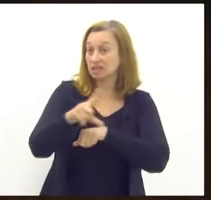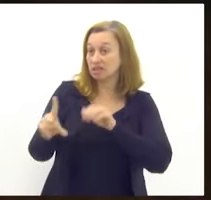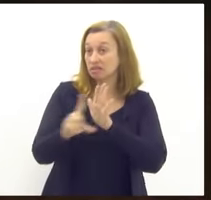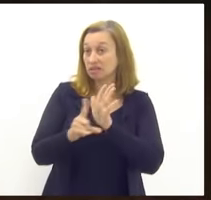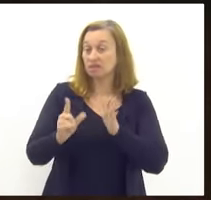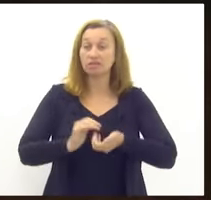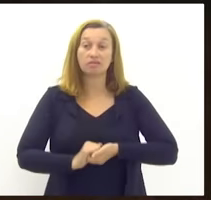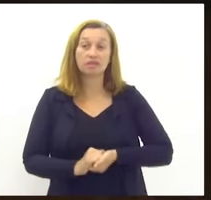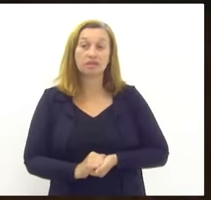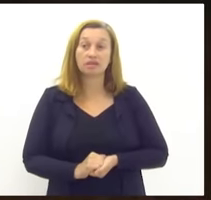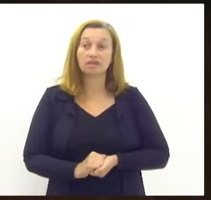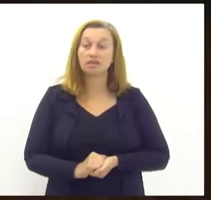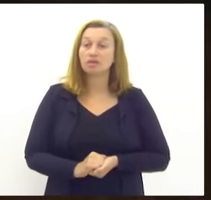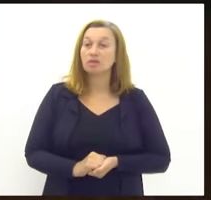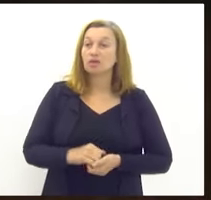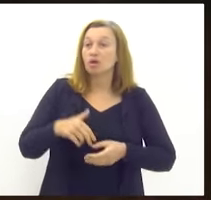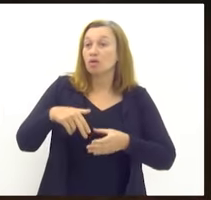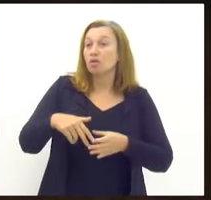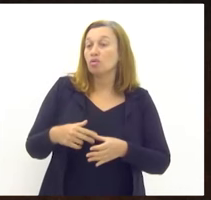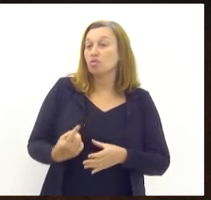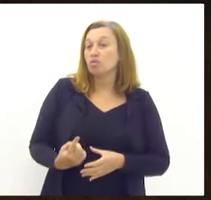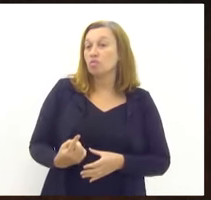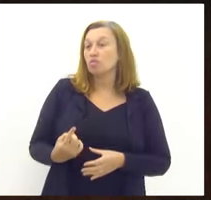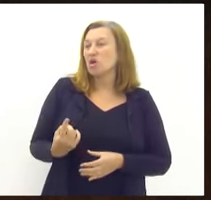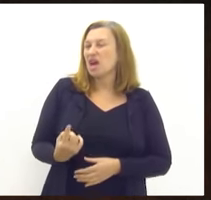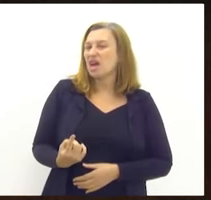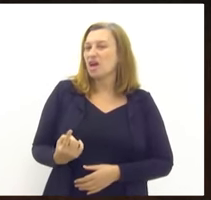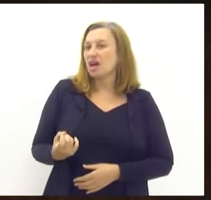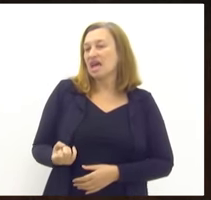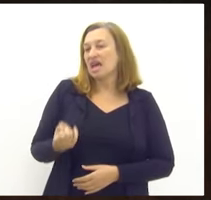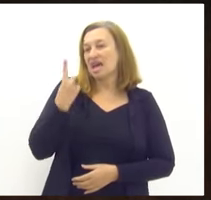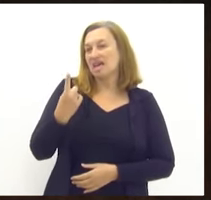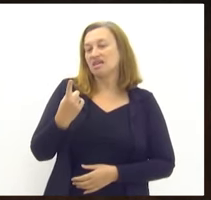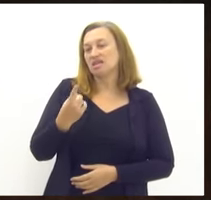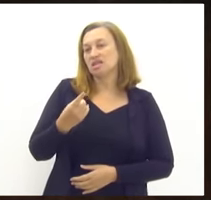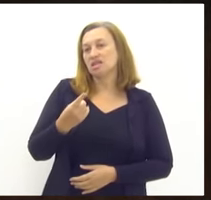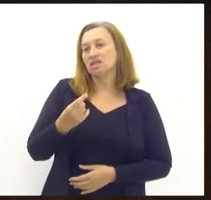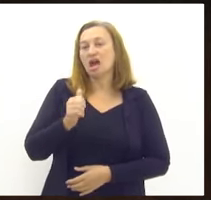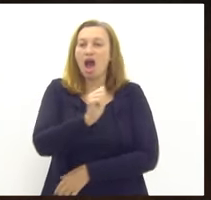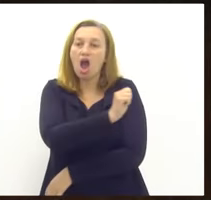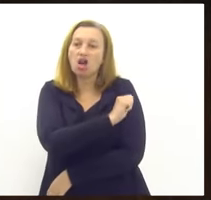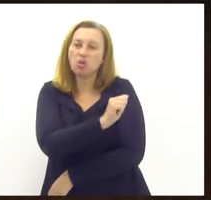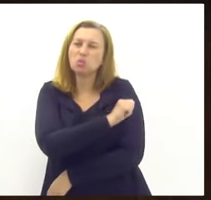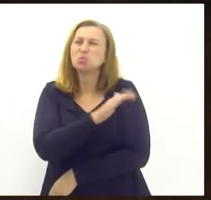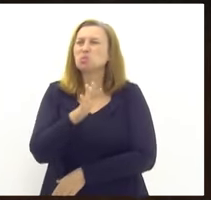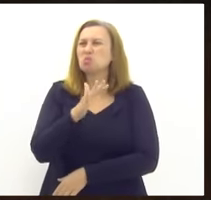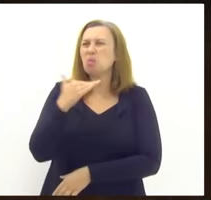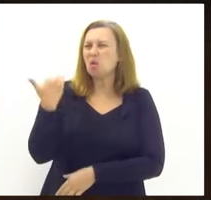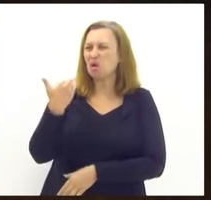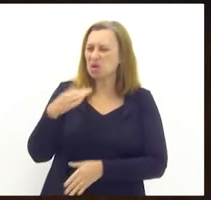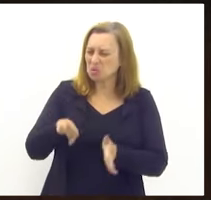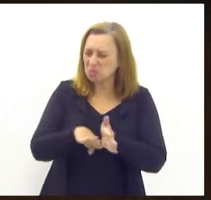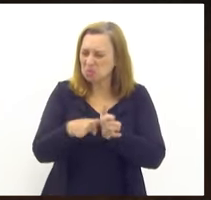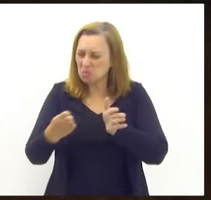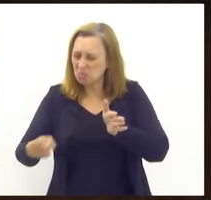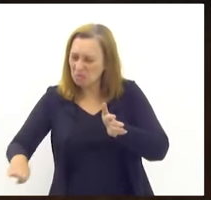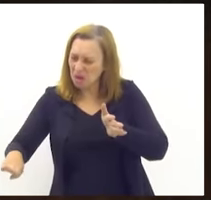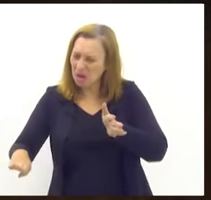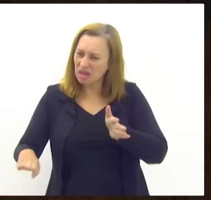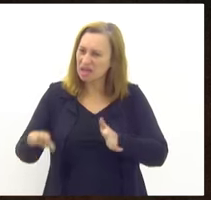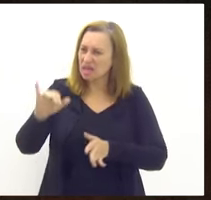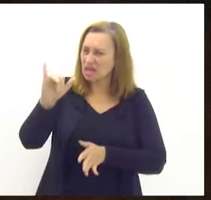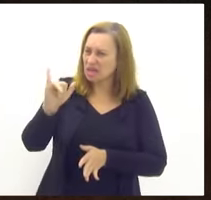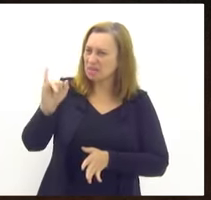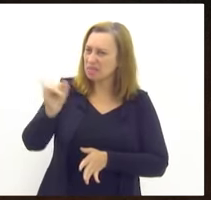Legislativa foi um afogamento do meu ex-aluno que veio a óbito entre os postos 8 e9 de Panema neste